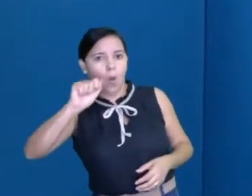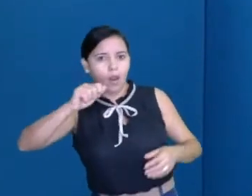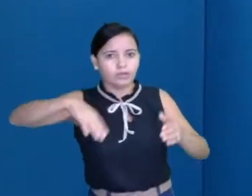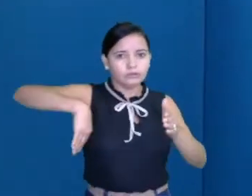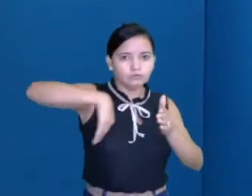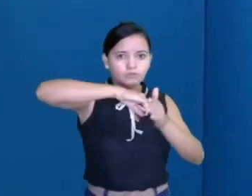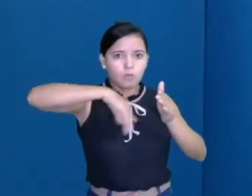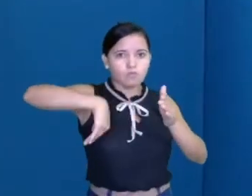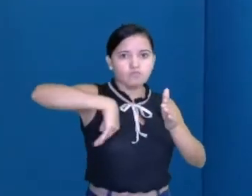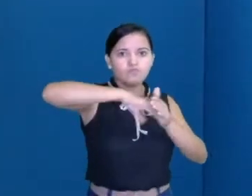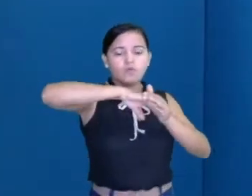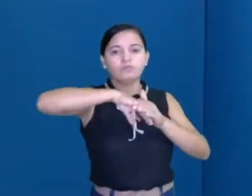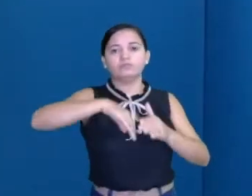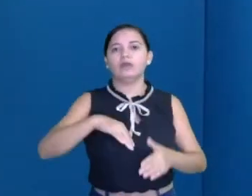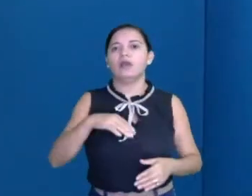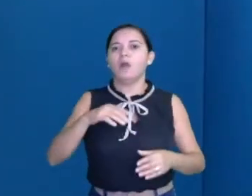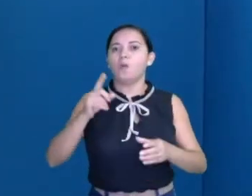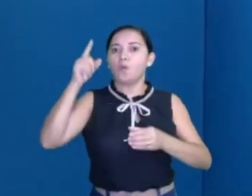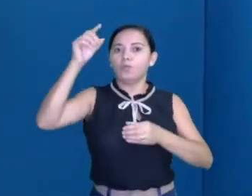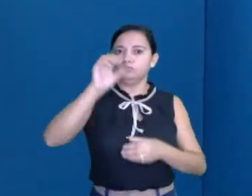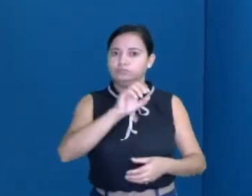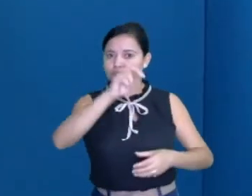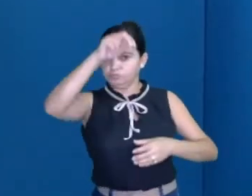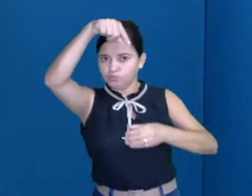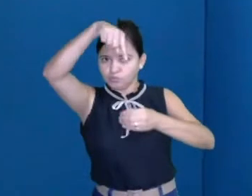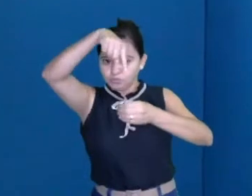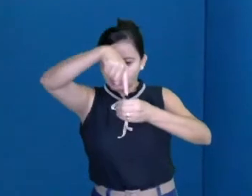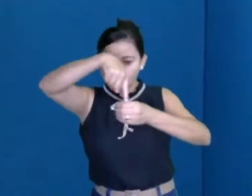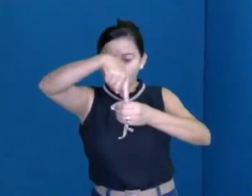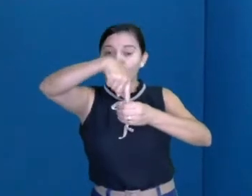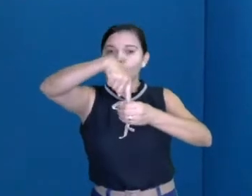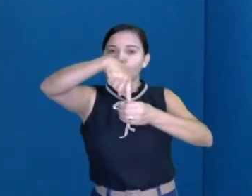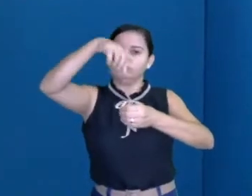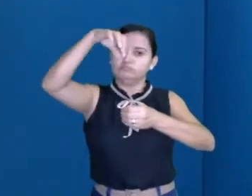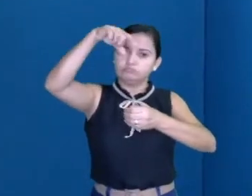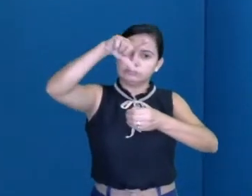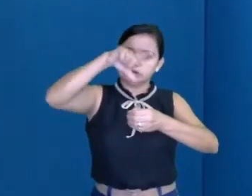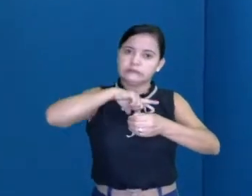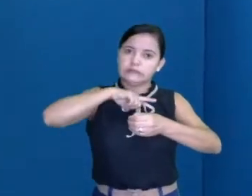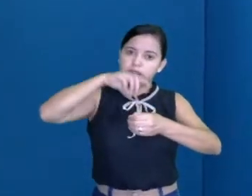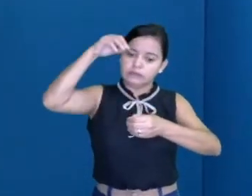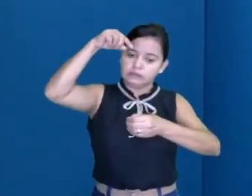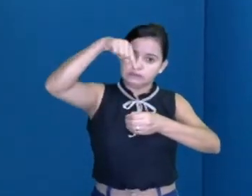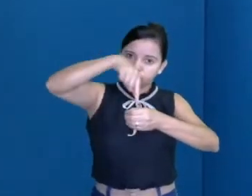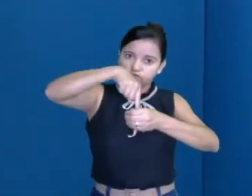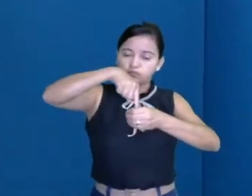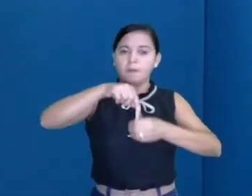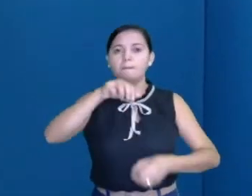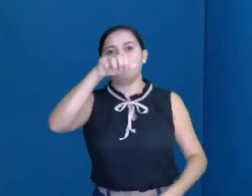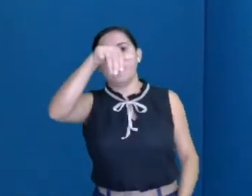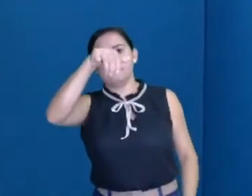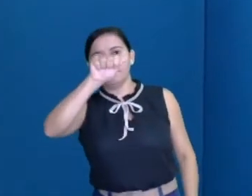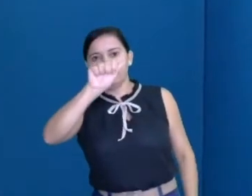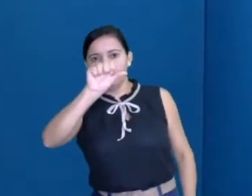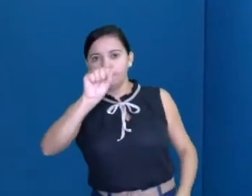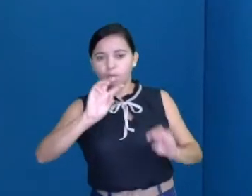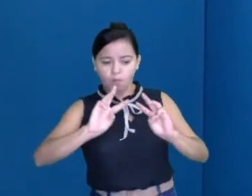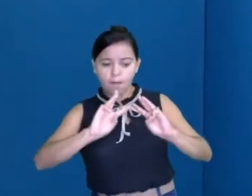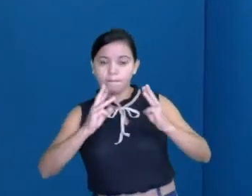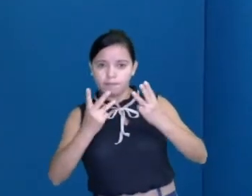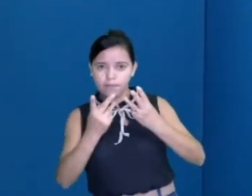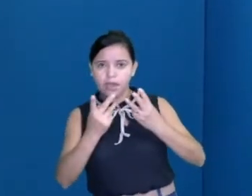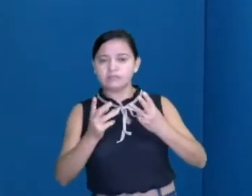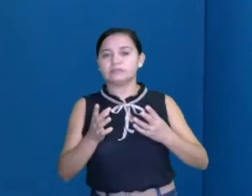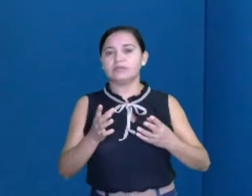ele é altamente denso, né, com uma massa extremamente densa, mas ele tem um grande vazio. E esse